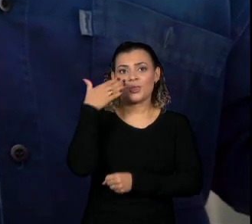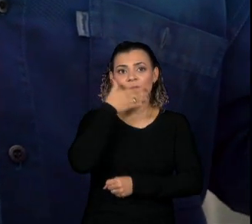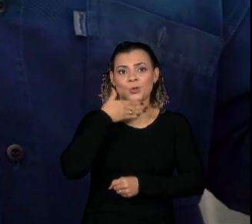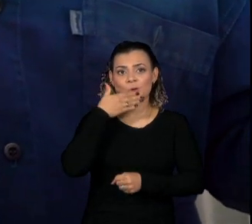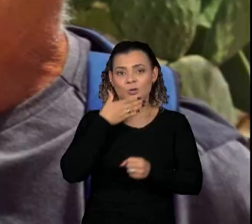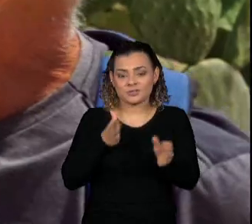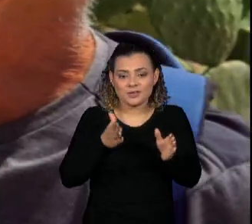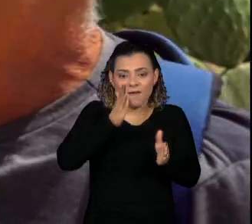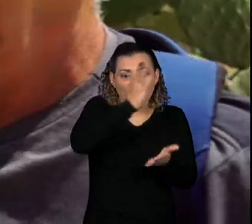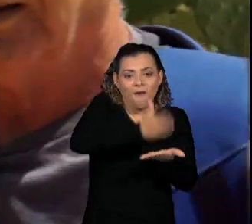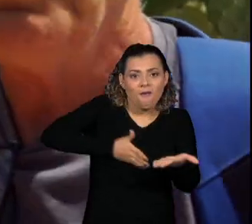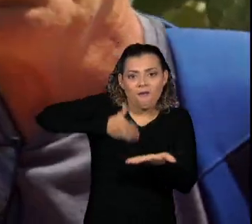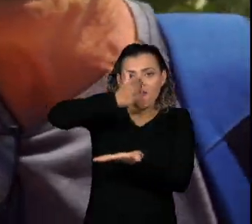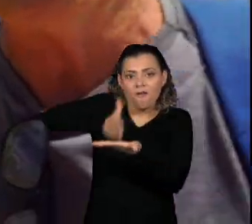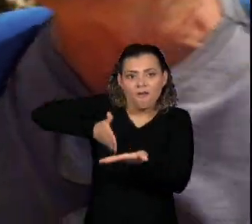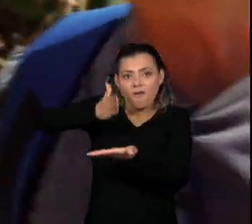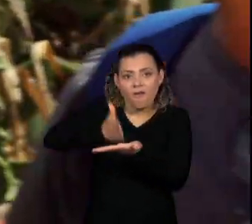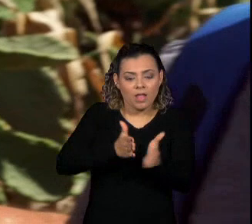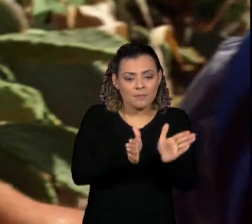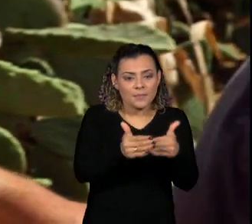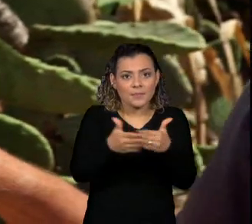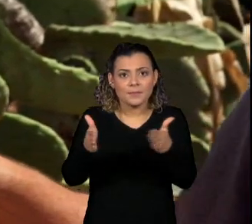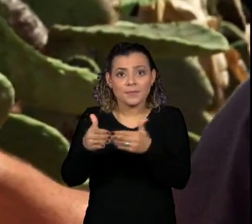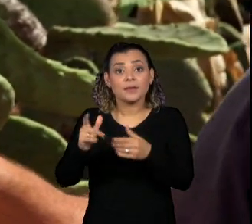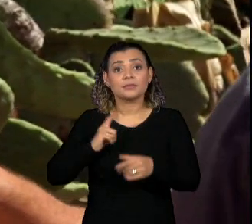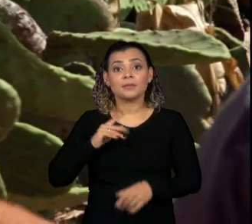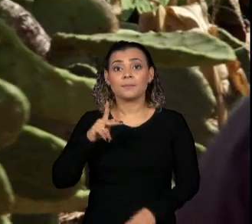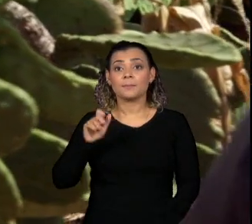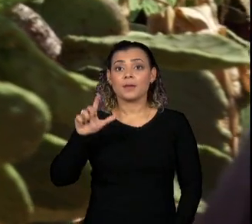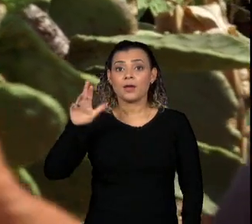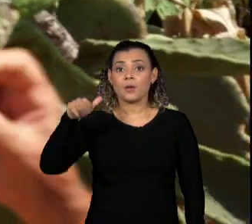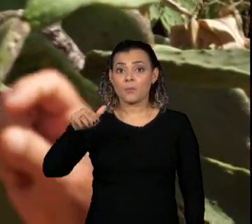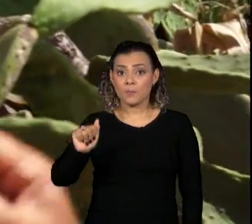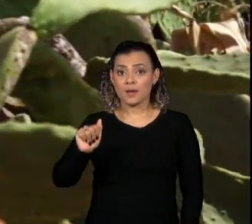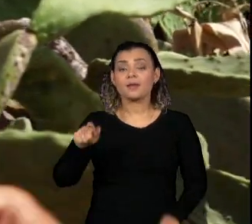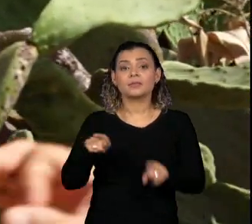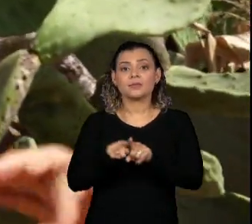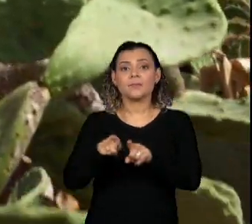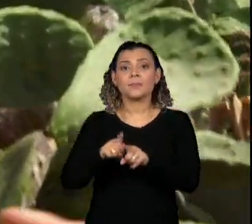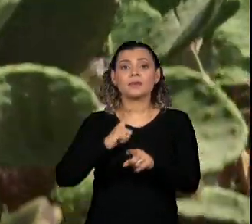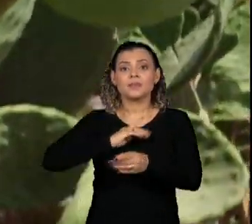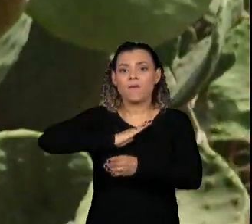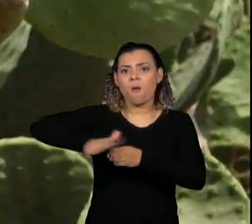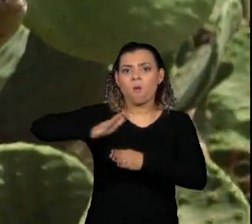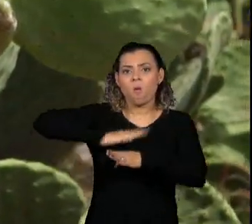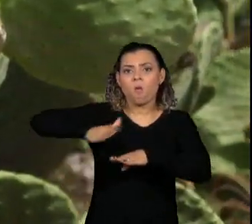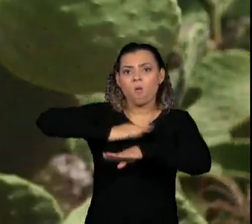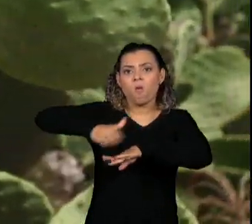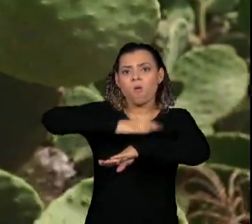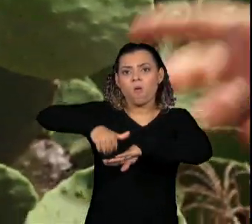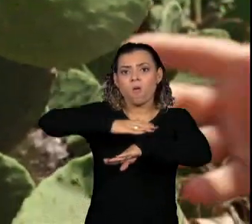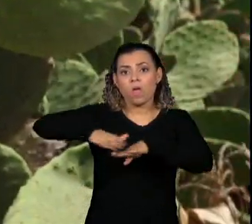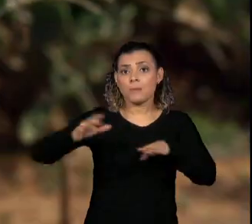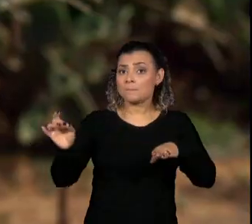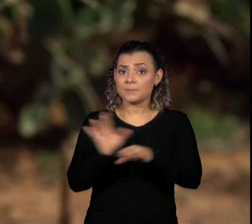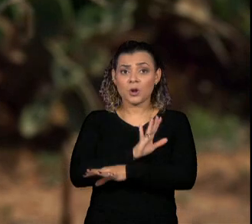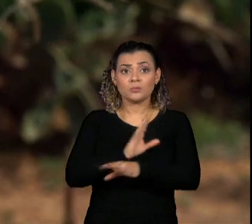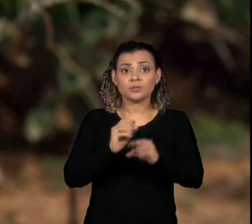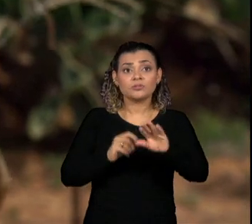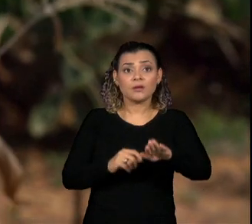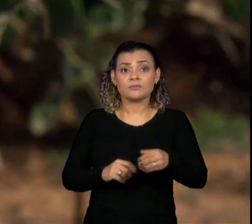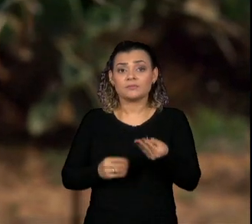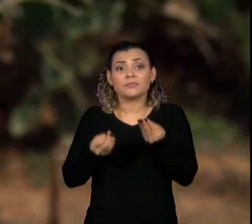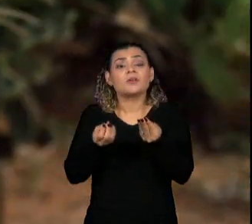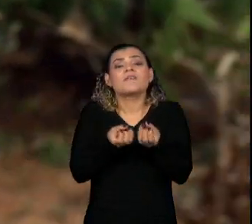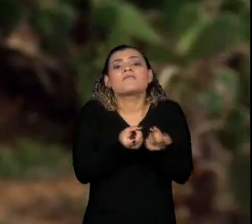E também tem a palma, que é muito consumida em Morro do Chapéu. Aqui eles já levam cortadinha, tudo pronta. Para ser vendido